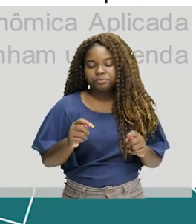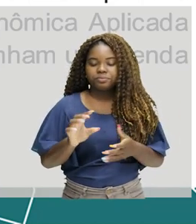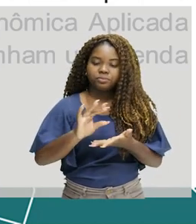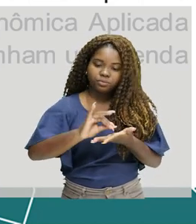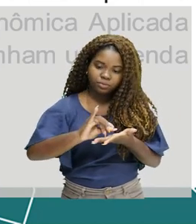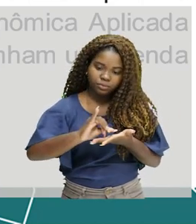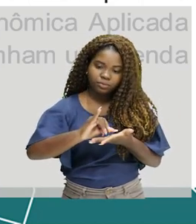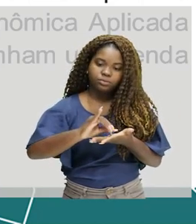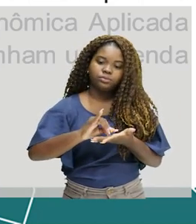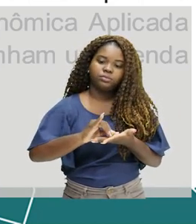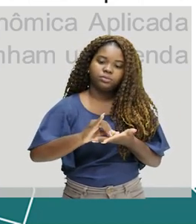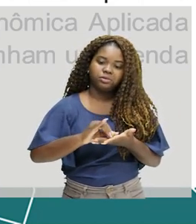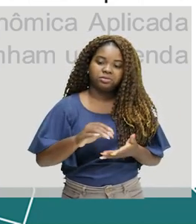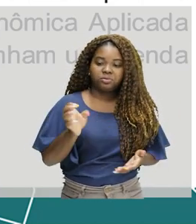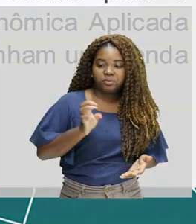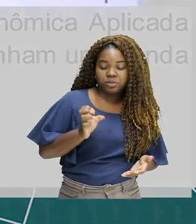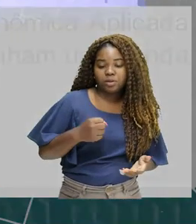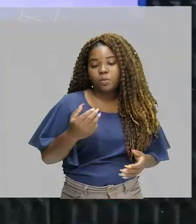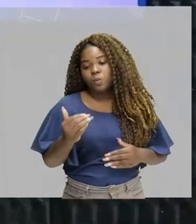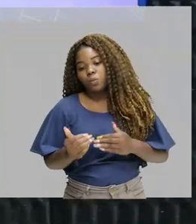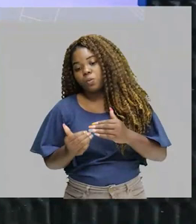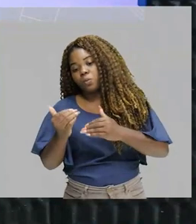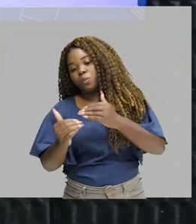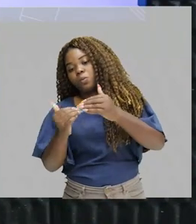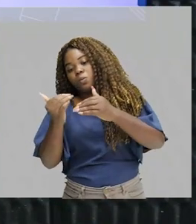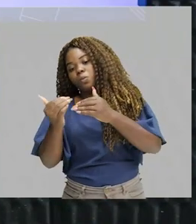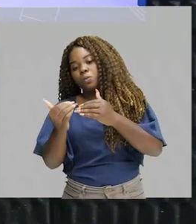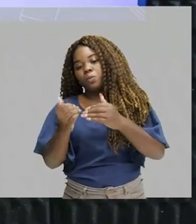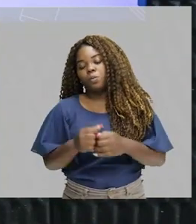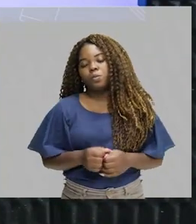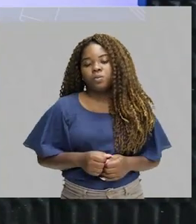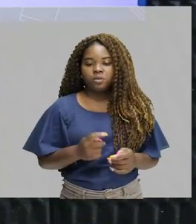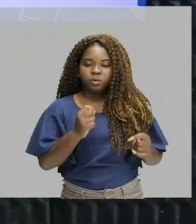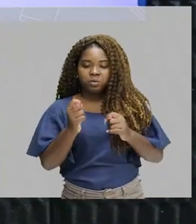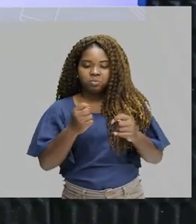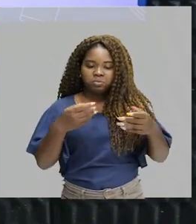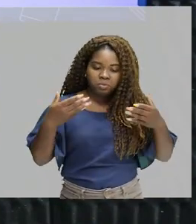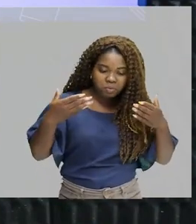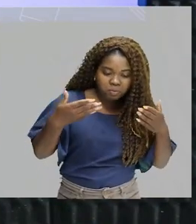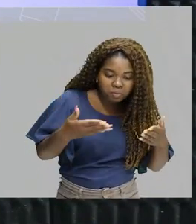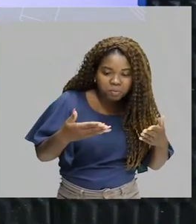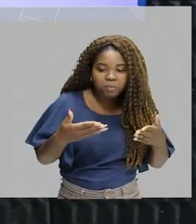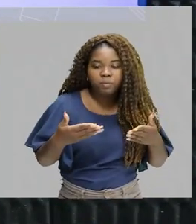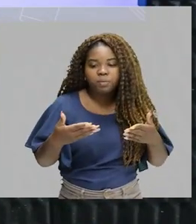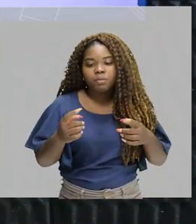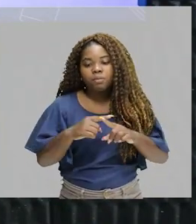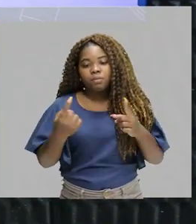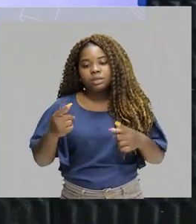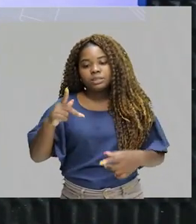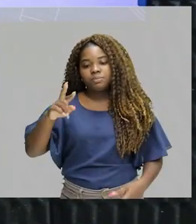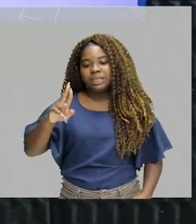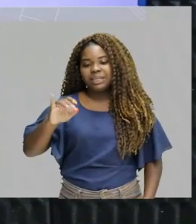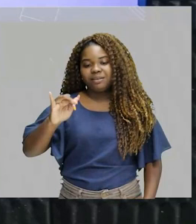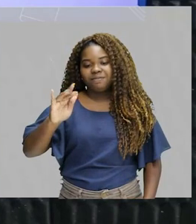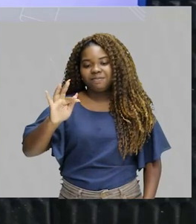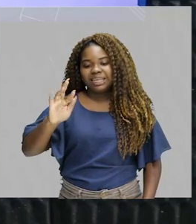somos um país rico ou desenvolvido não somos uma economia Central somos uma economia periférica no